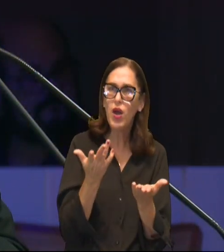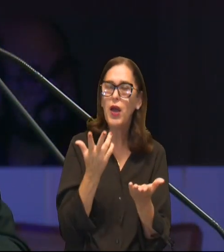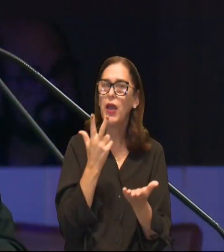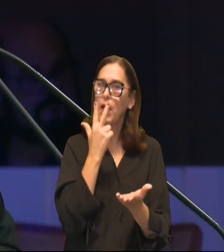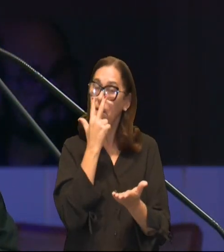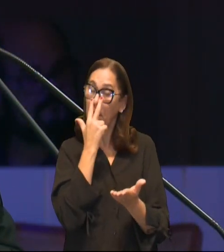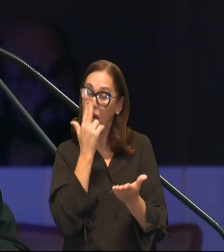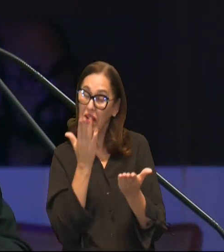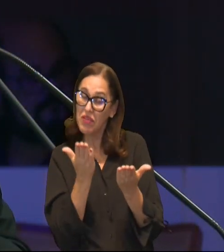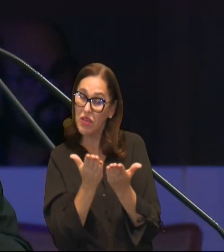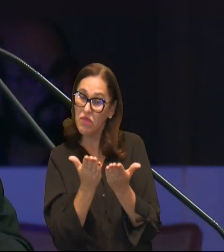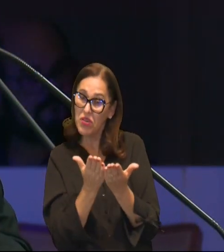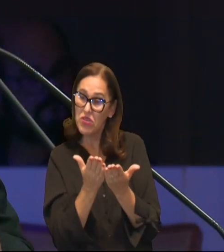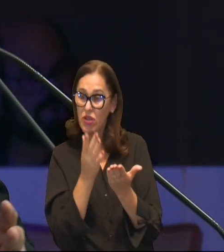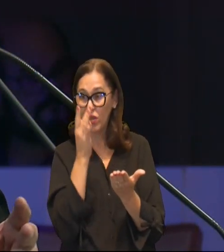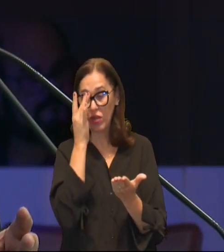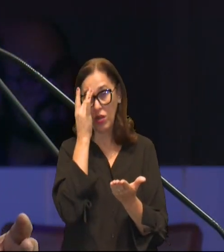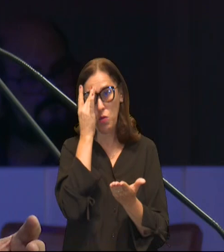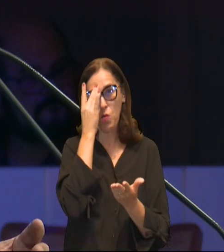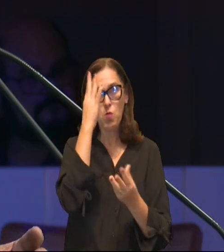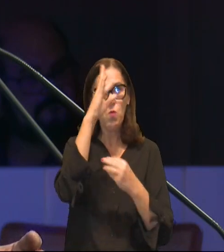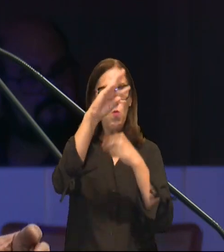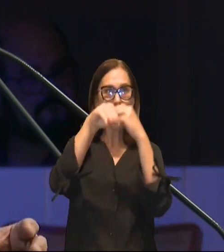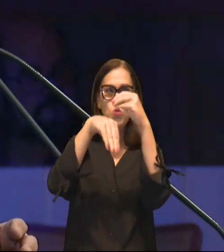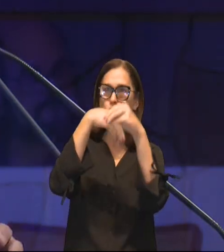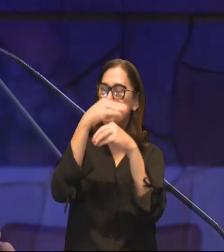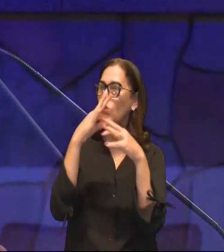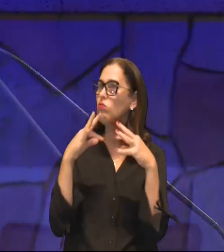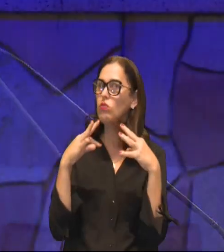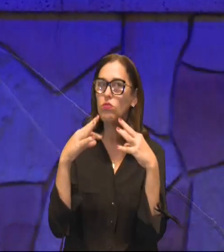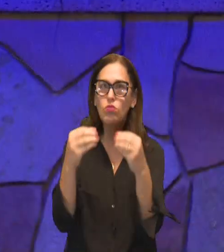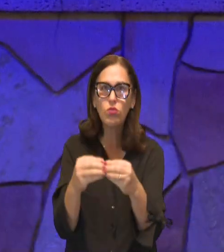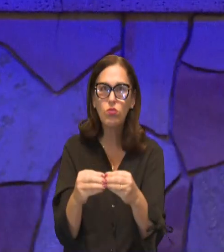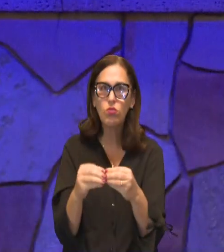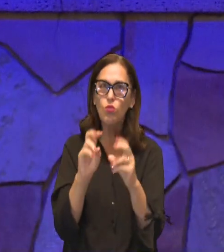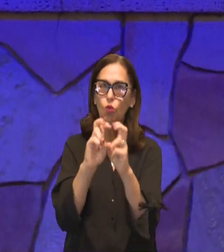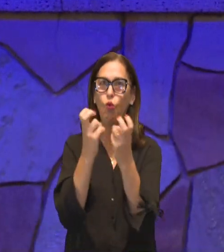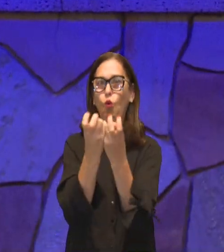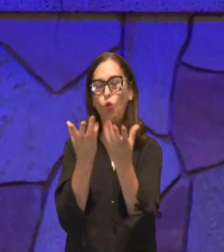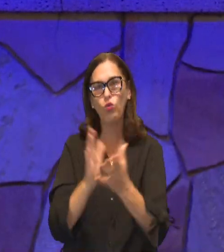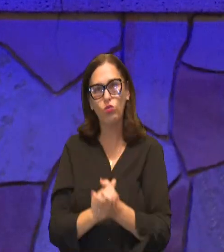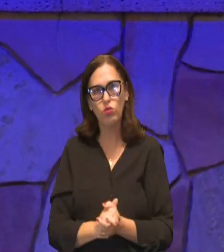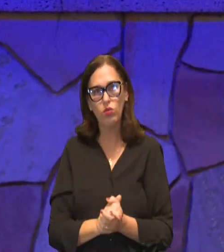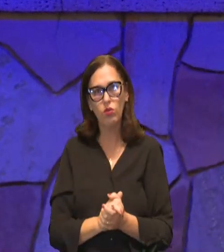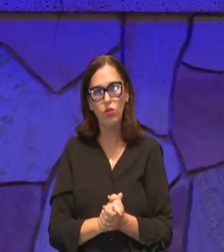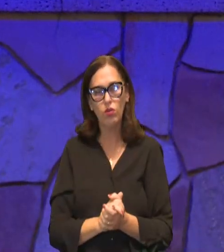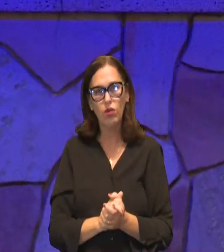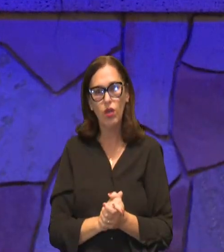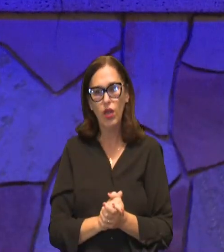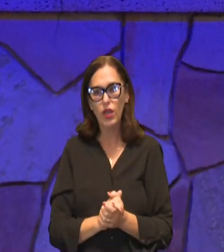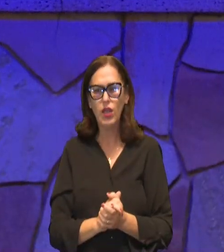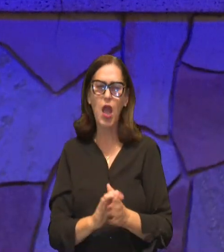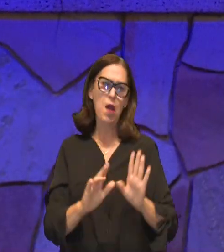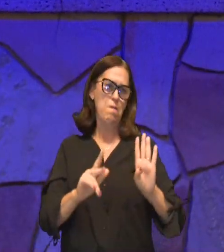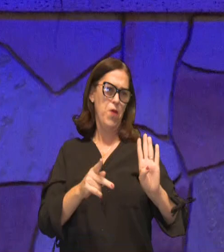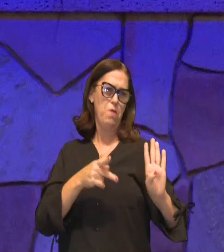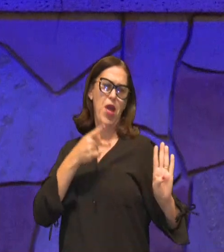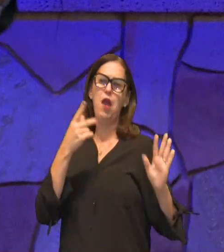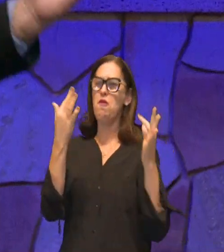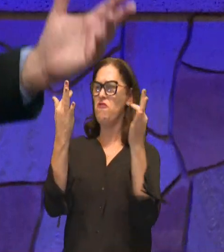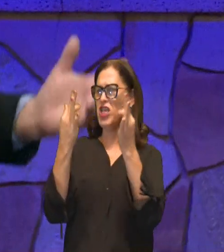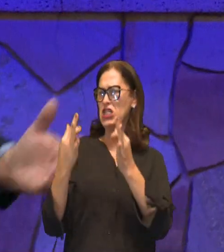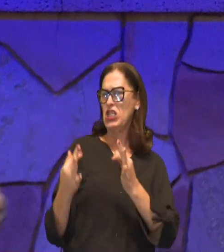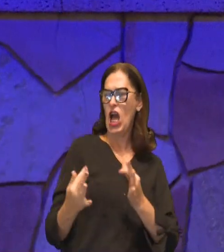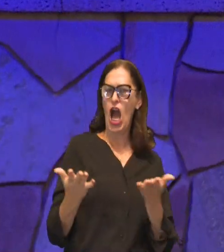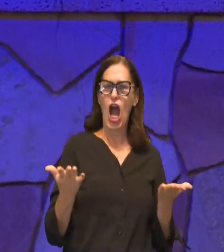de evangélicos. A mistura de tudo, queridos, naqueles cultos. E acima de tudo a promessa da